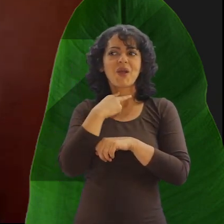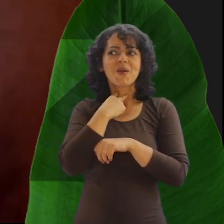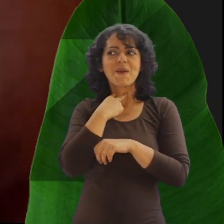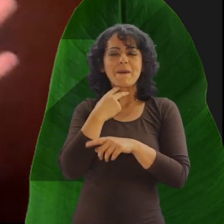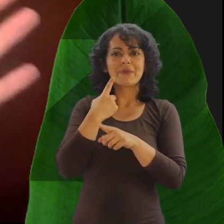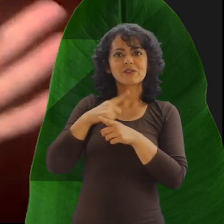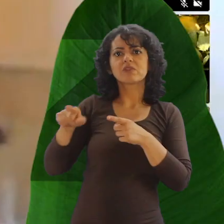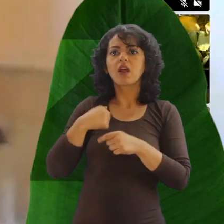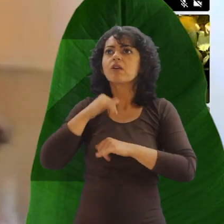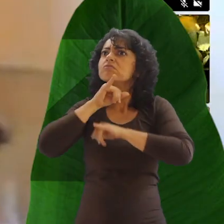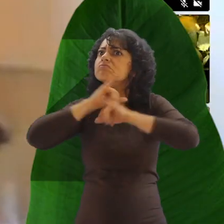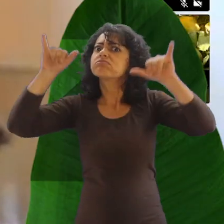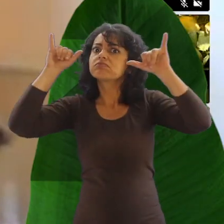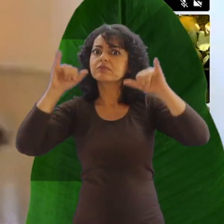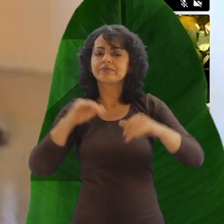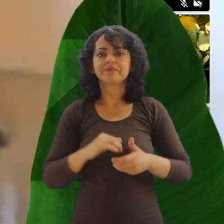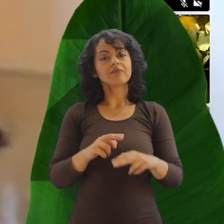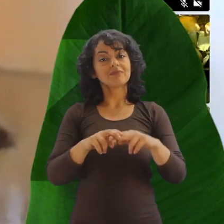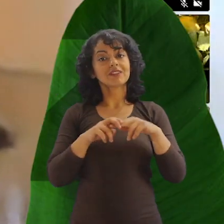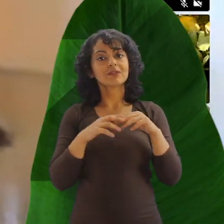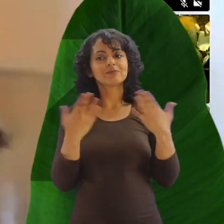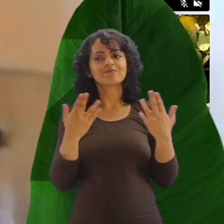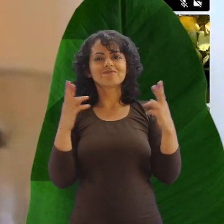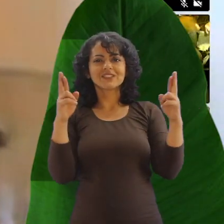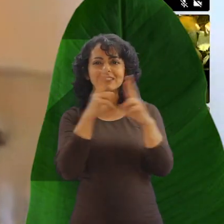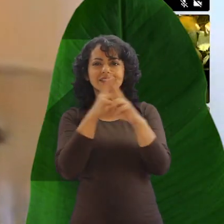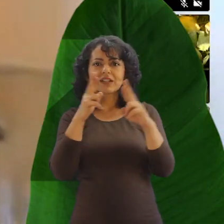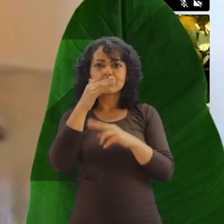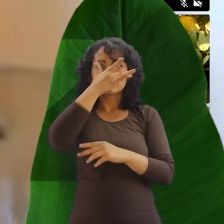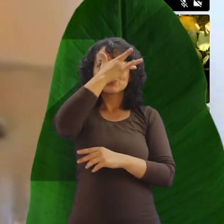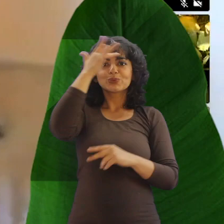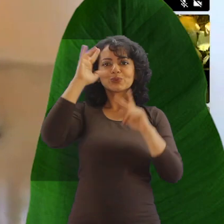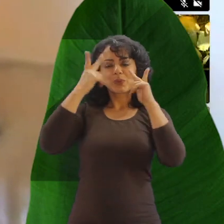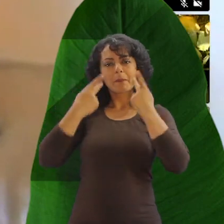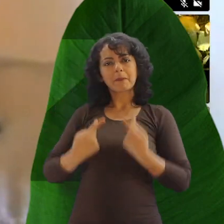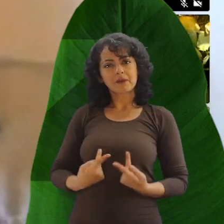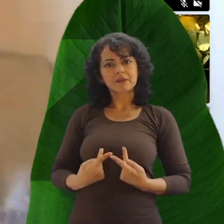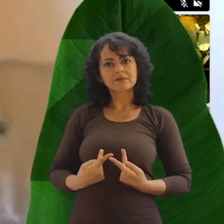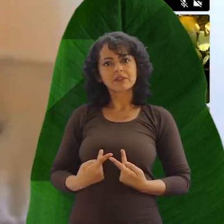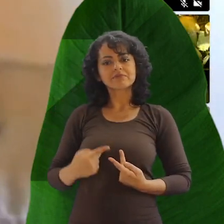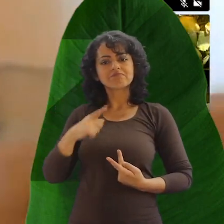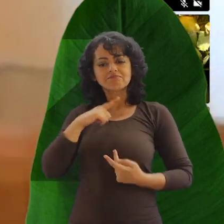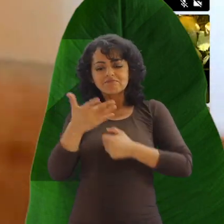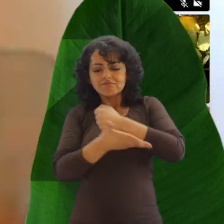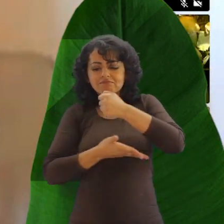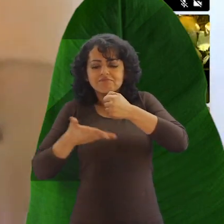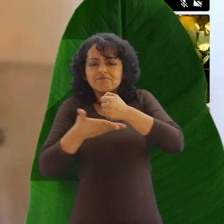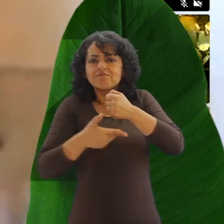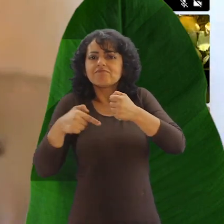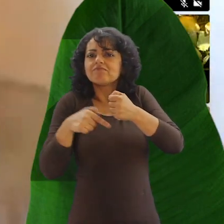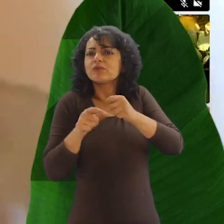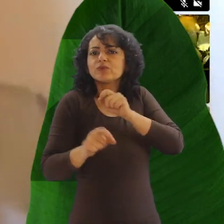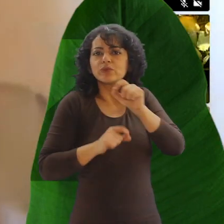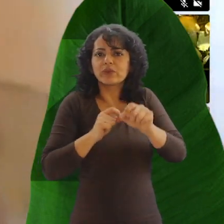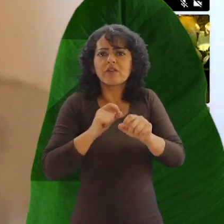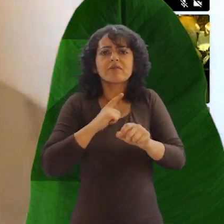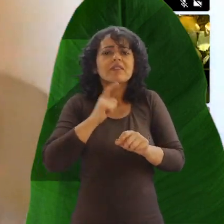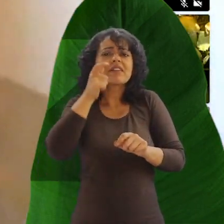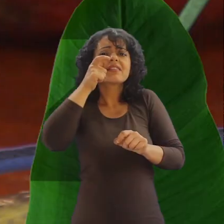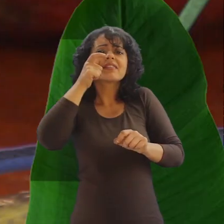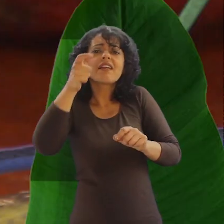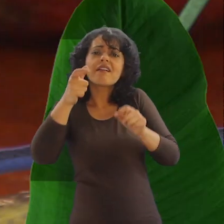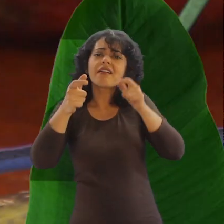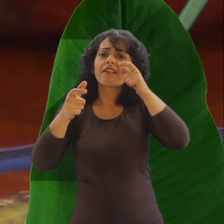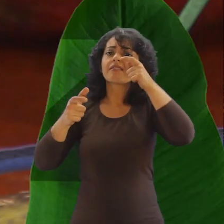eu falava. Então, as relações humanas, na verdade, elas se pautam por esses interesses que se misturam,